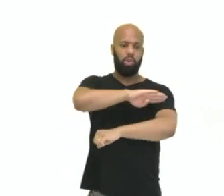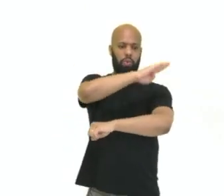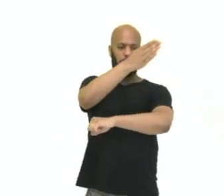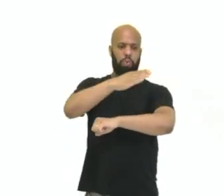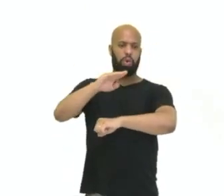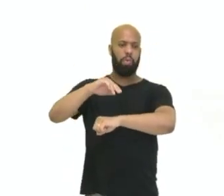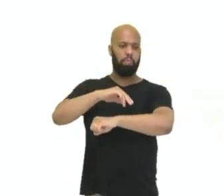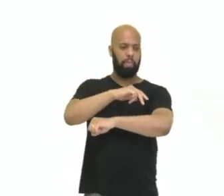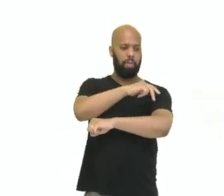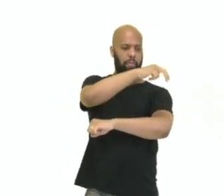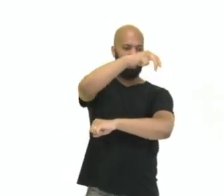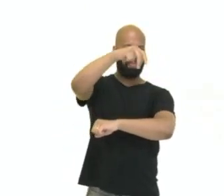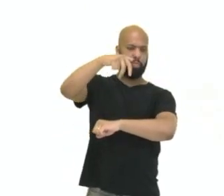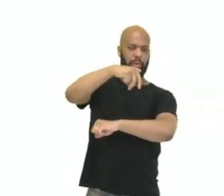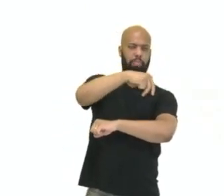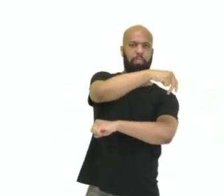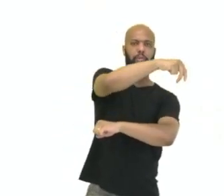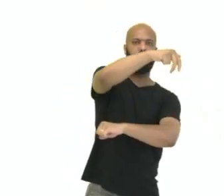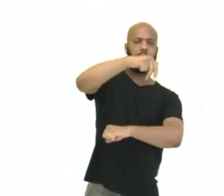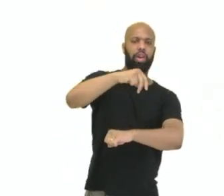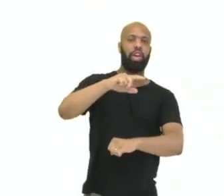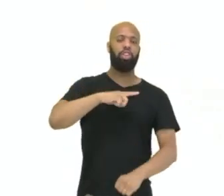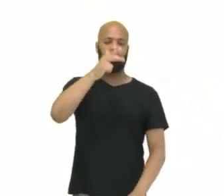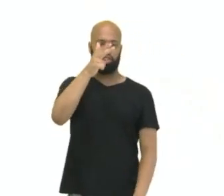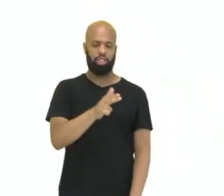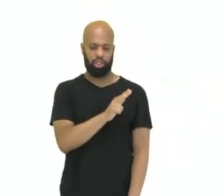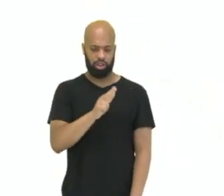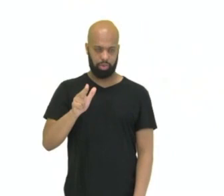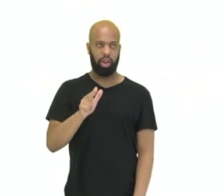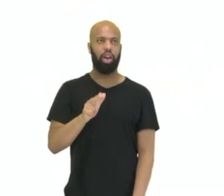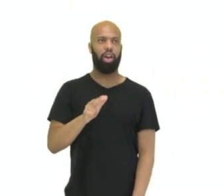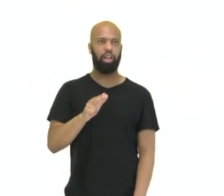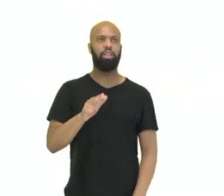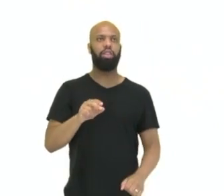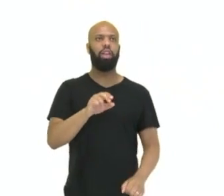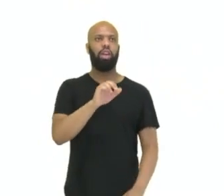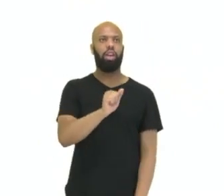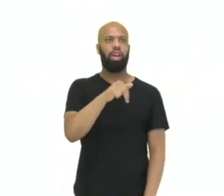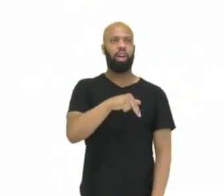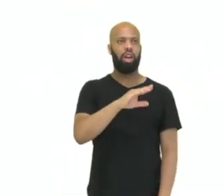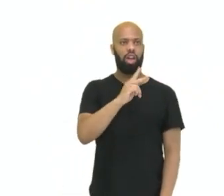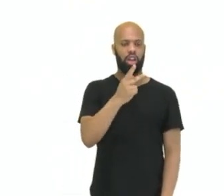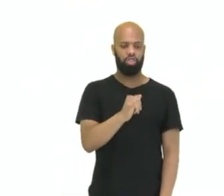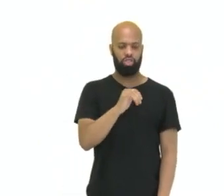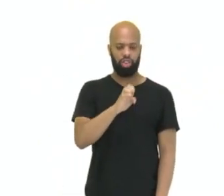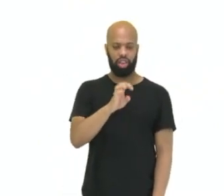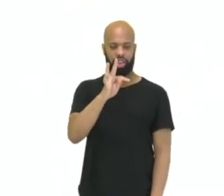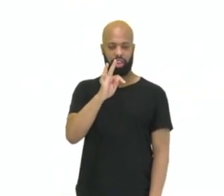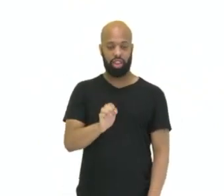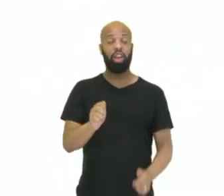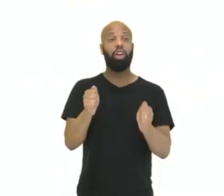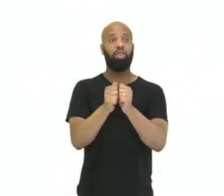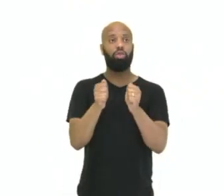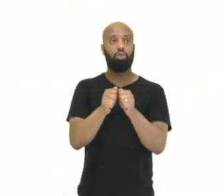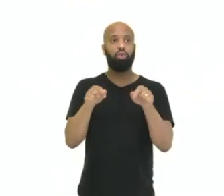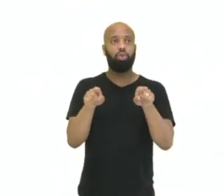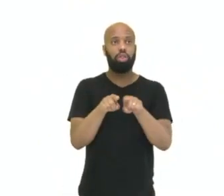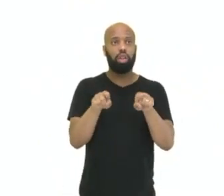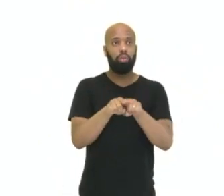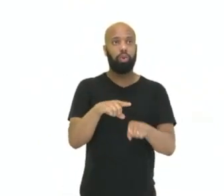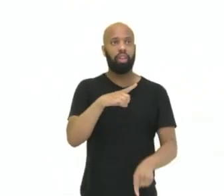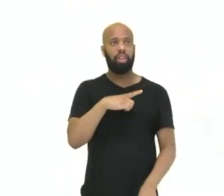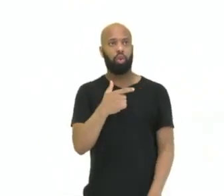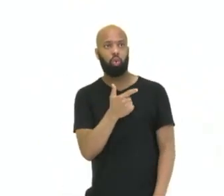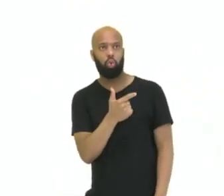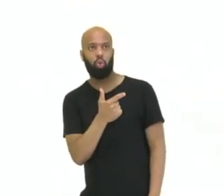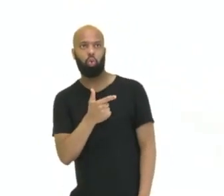o padre José de Anchieta, acompanhado de Manuel de Nóbrega, ergueu um barracão para a catequização dos